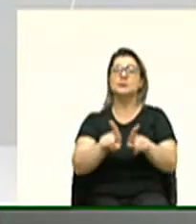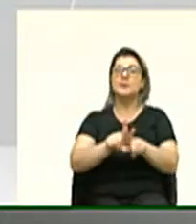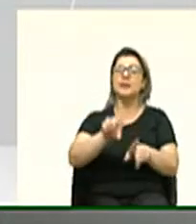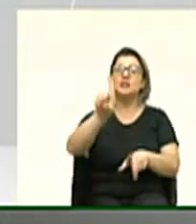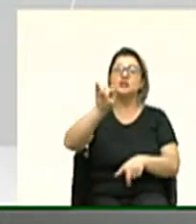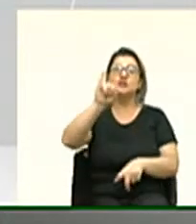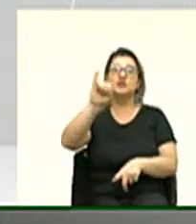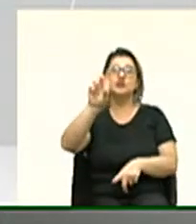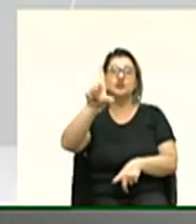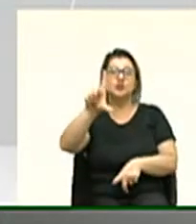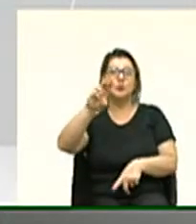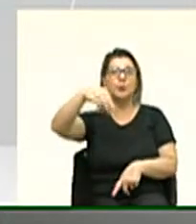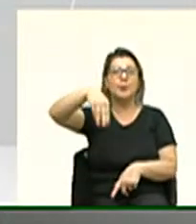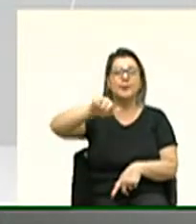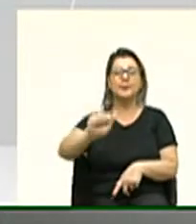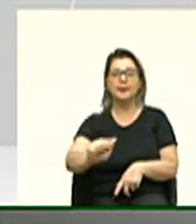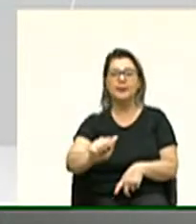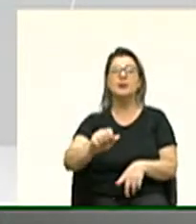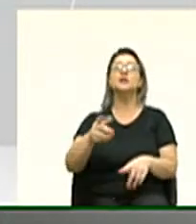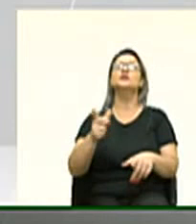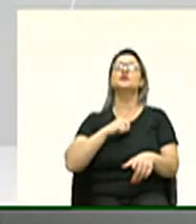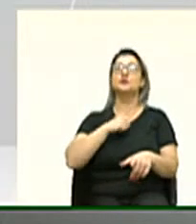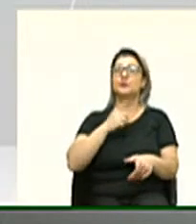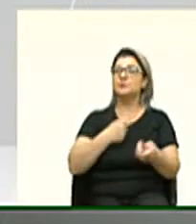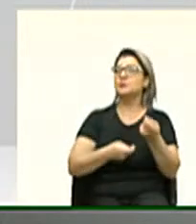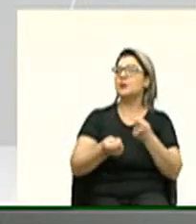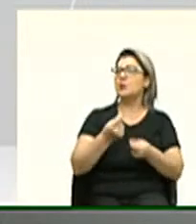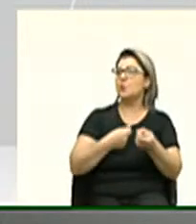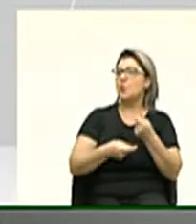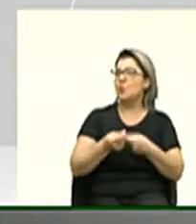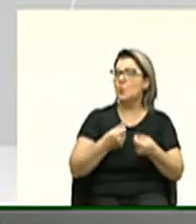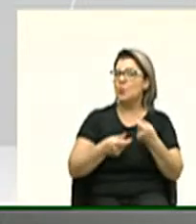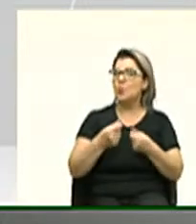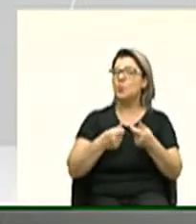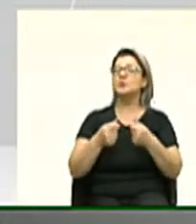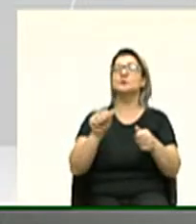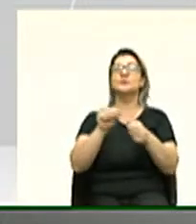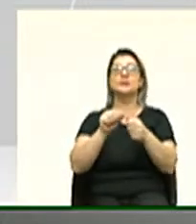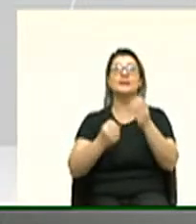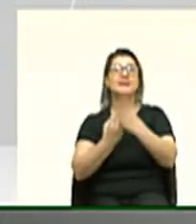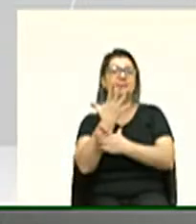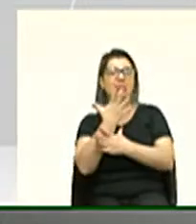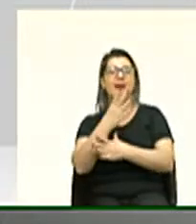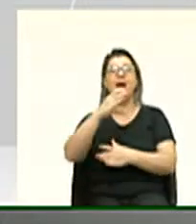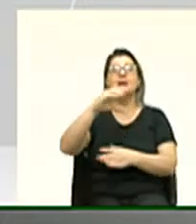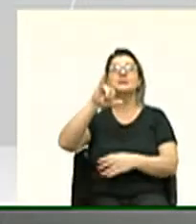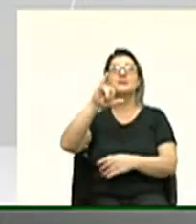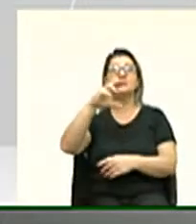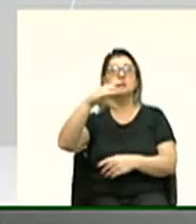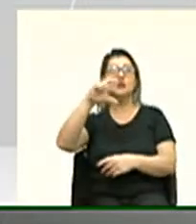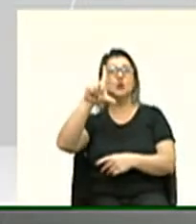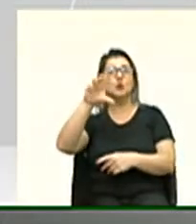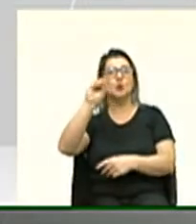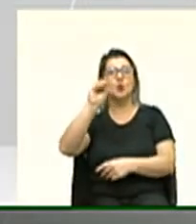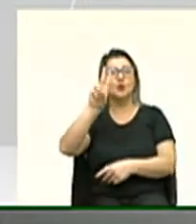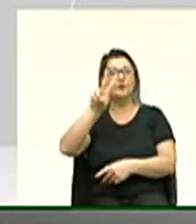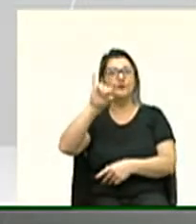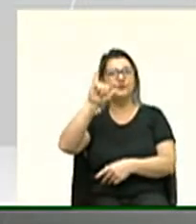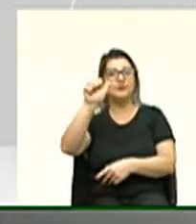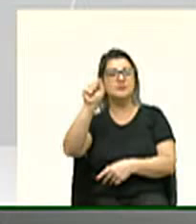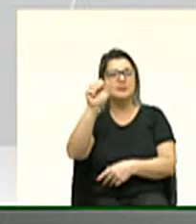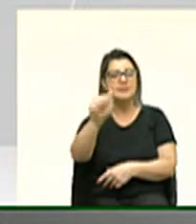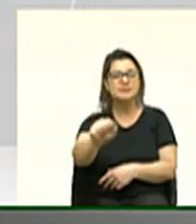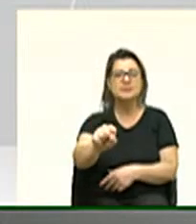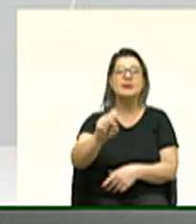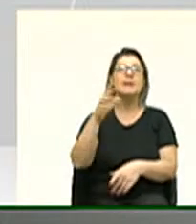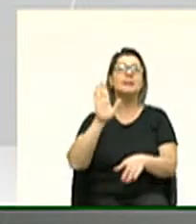para financiar ciclovias e prepararem suas cidades para o modal cicloviário. Nós também